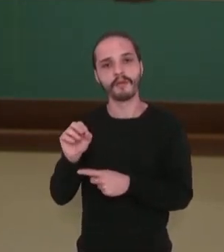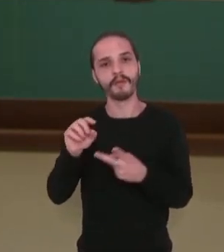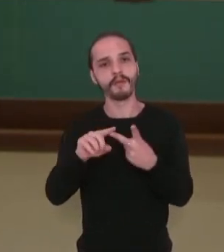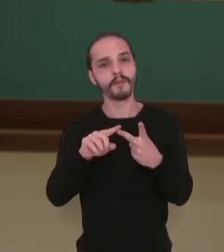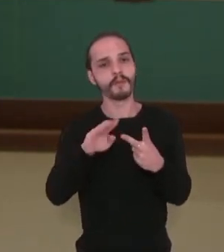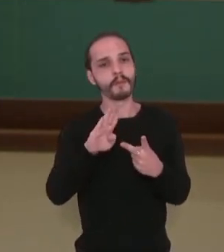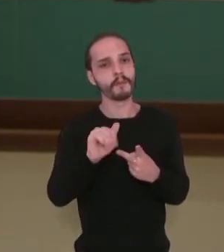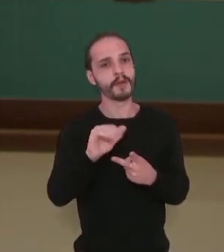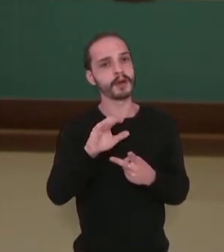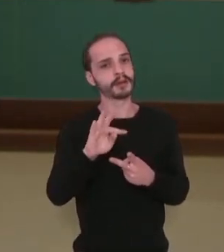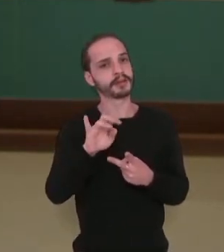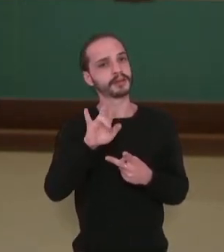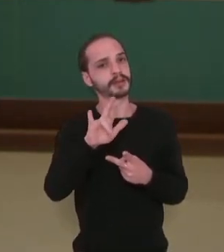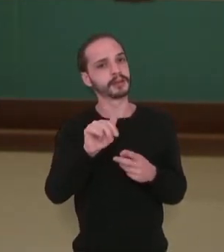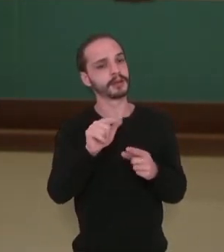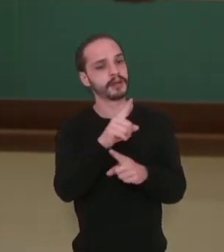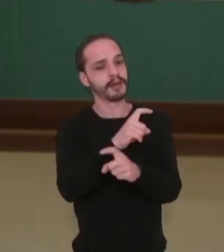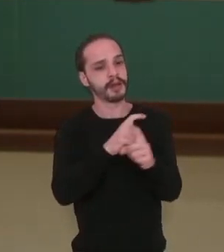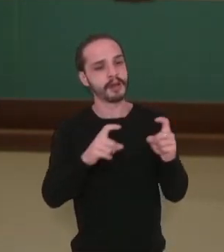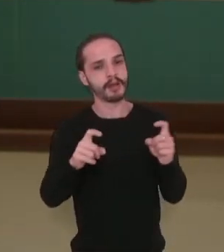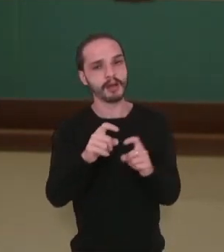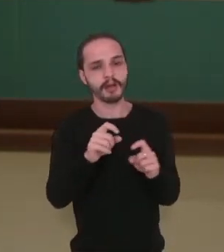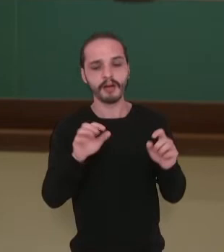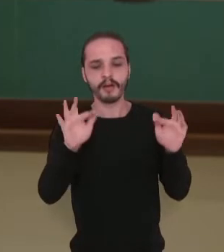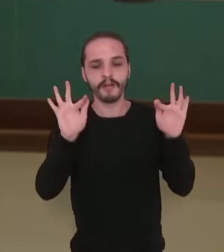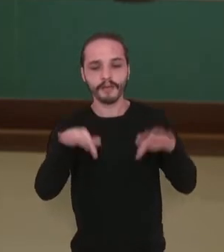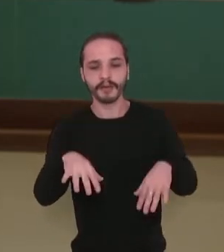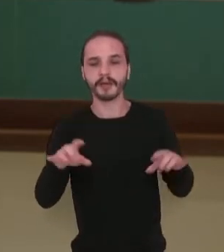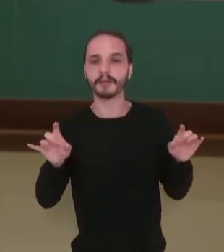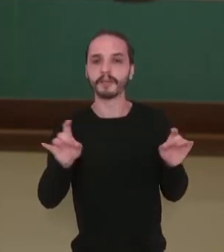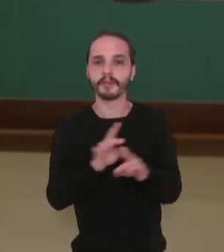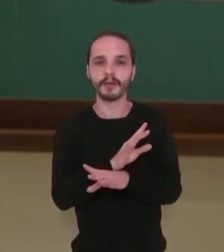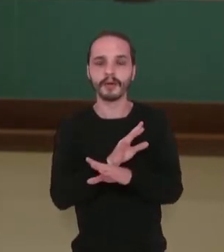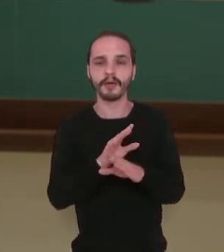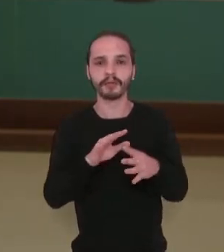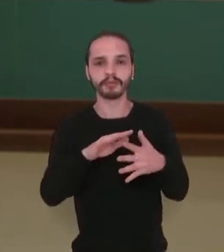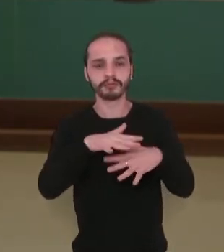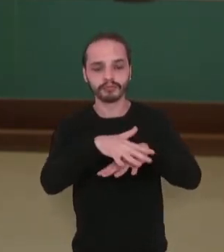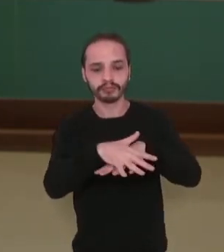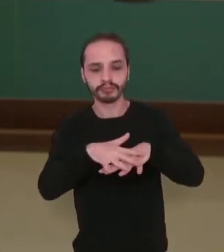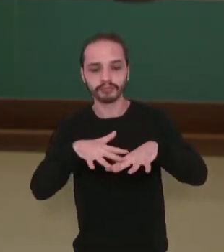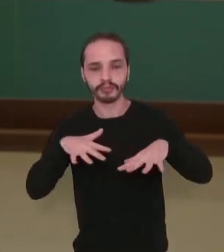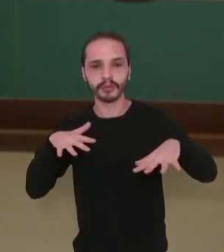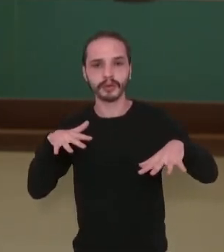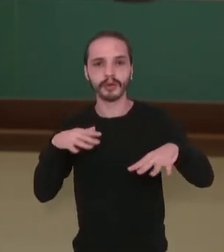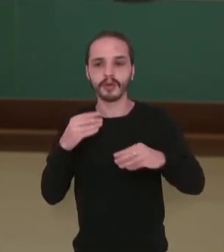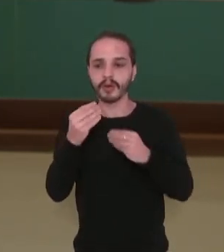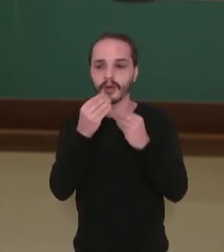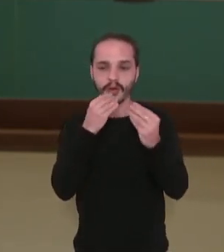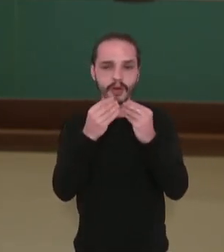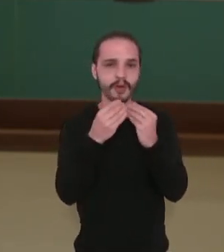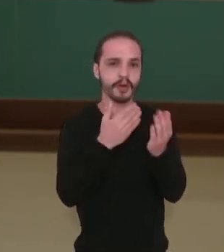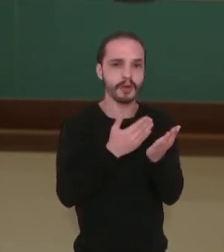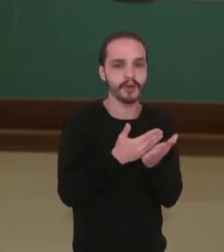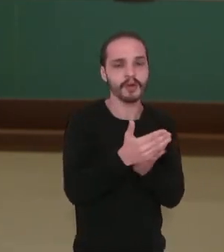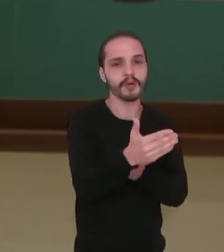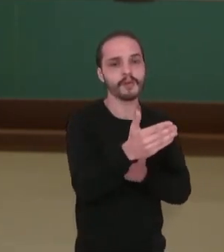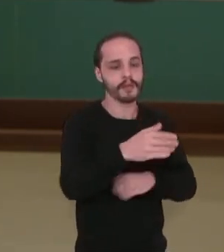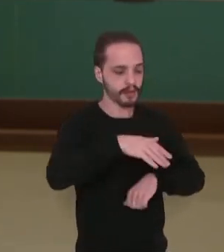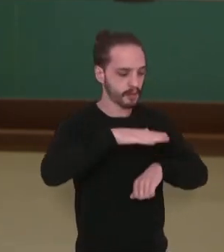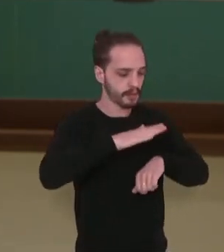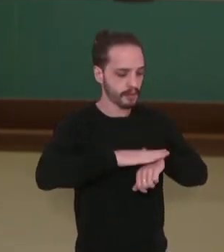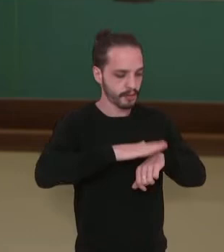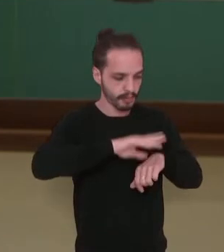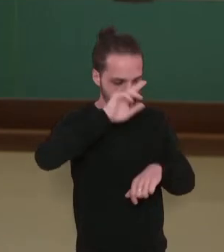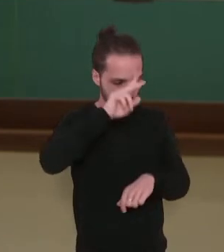eles os seres decompositores, aqueles que finalizam, concluem a cadeia alimentar, né? A cadeia alimentar inicia ali pelos organismos